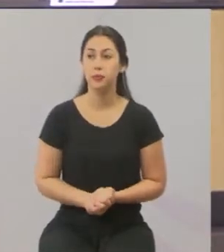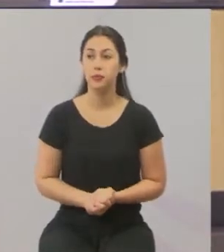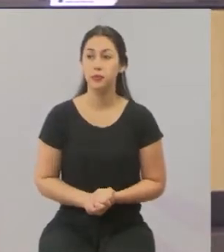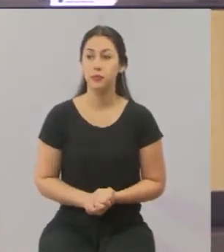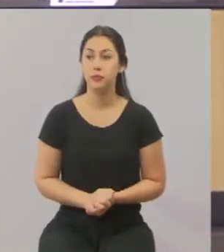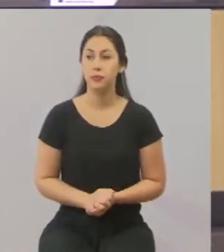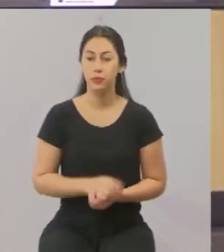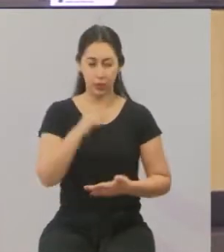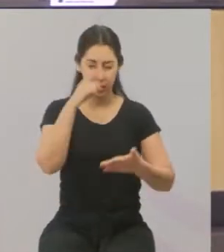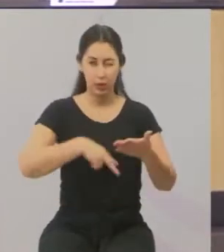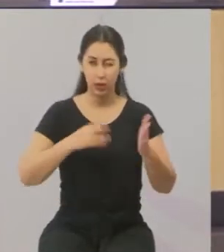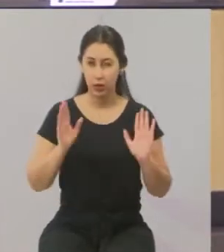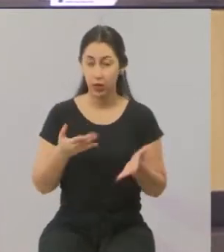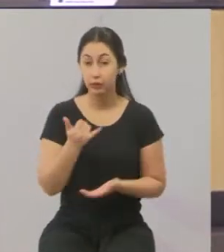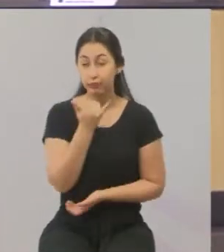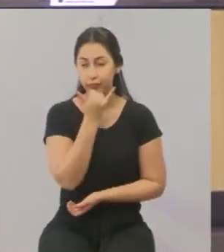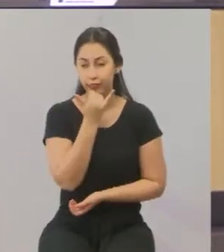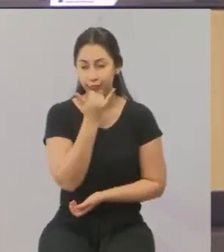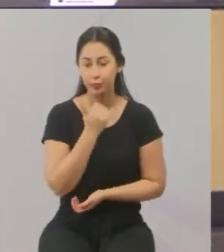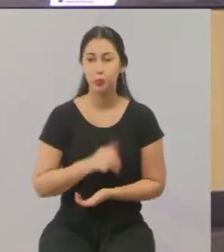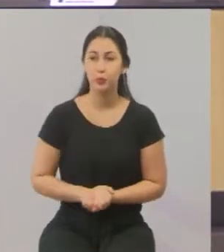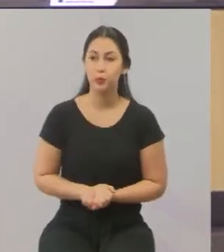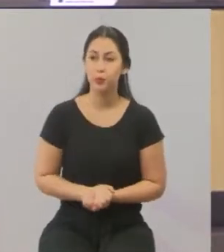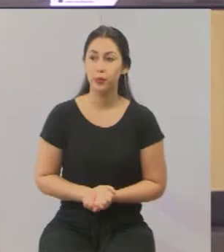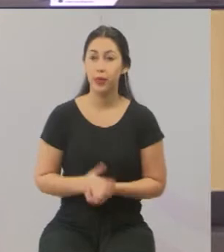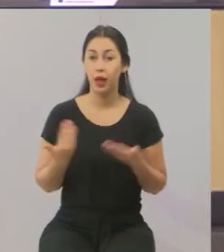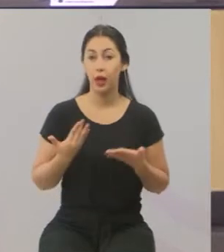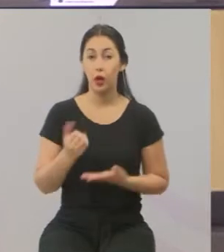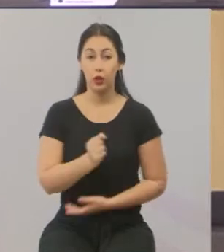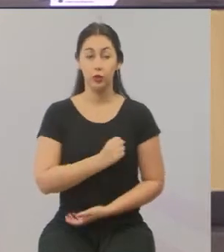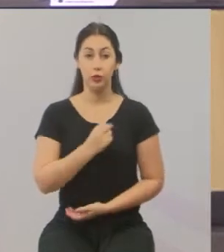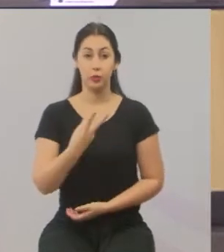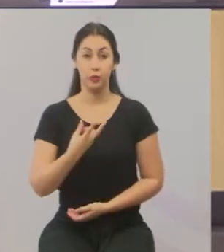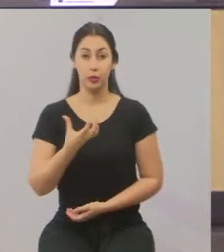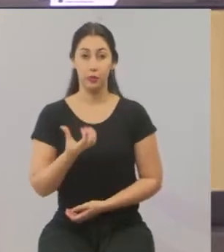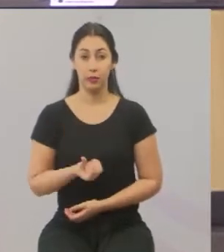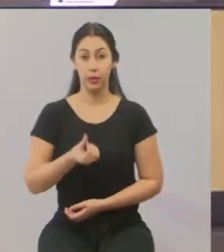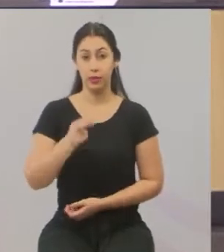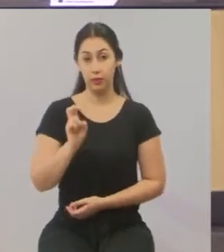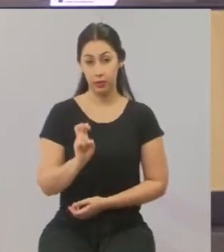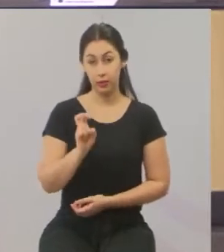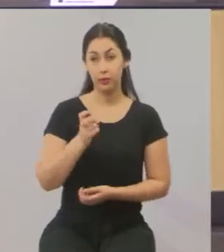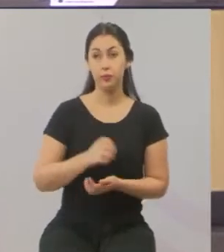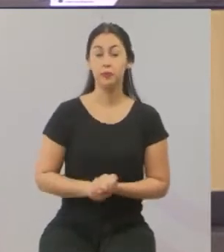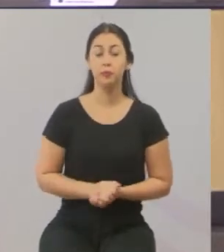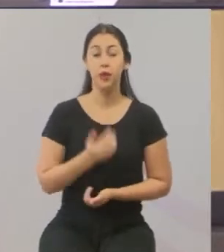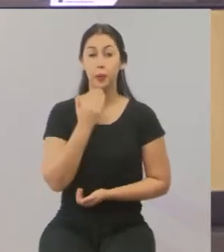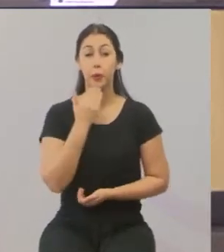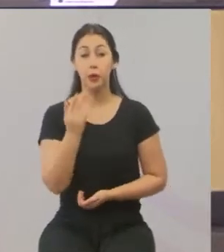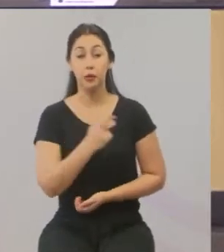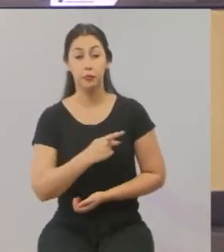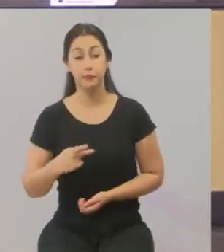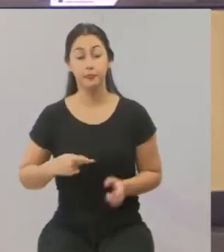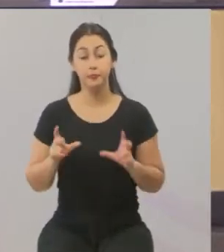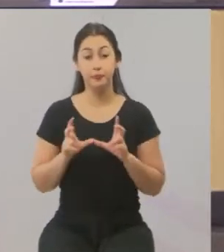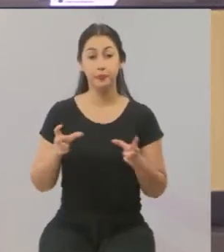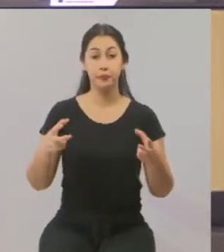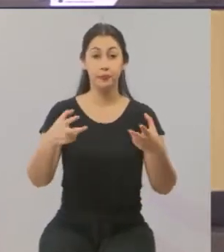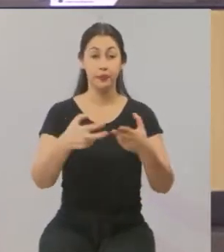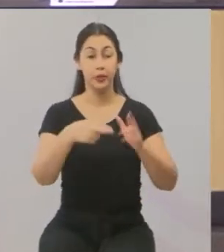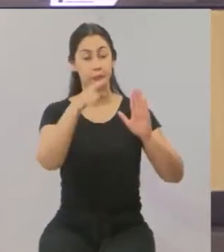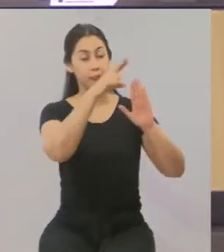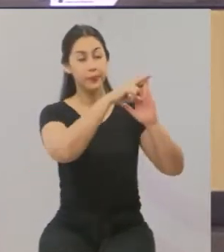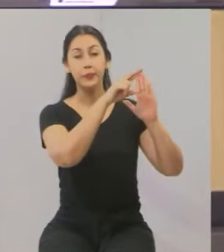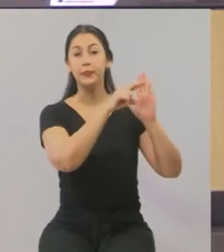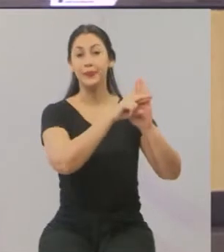Já li, né? Desculpem, agora é o 265. Requeremos ao excelentíssimo senhor presidente desta Casa,